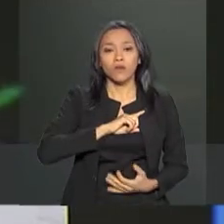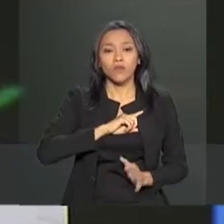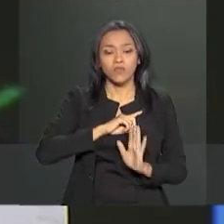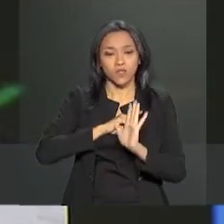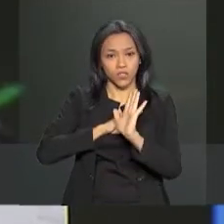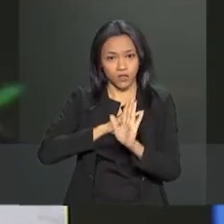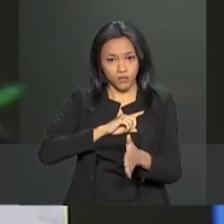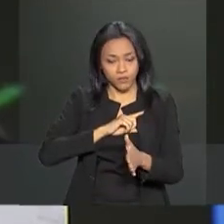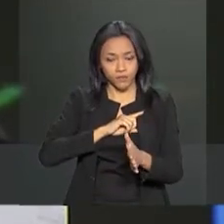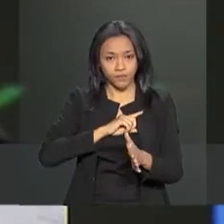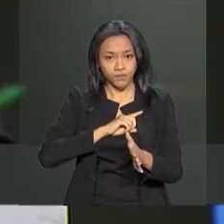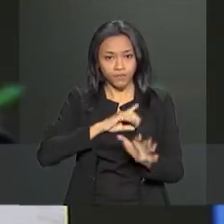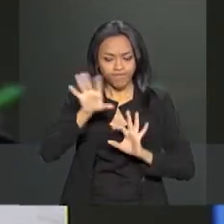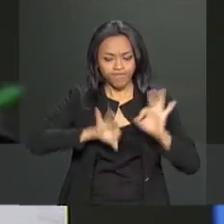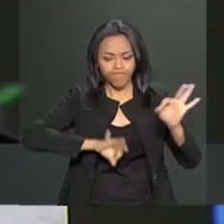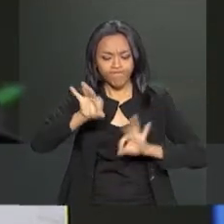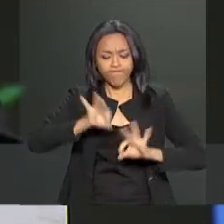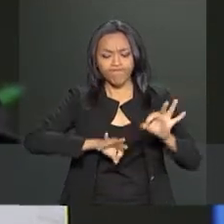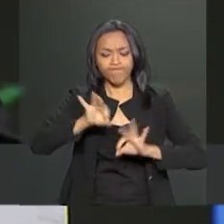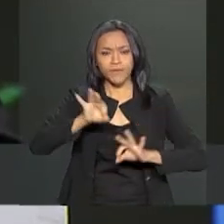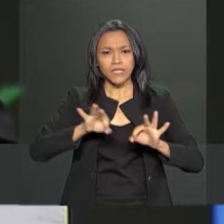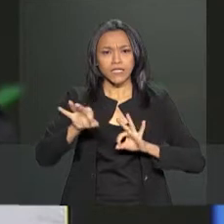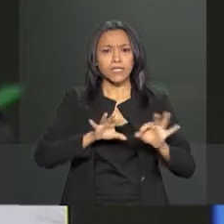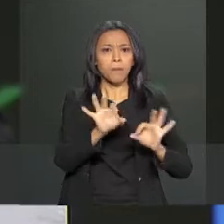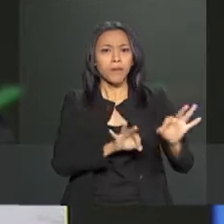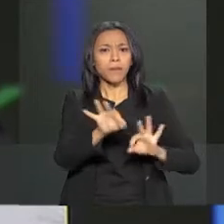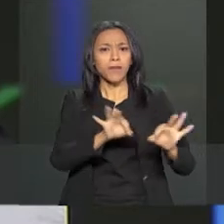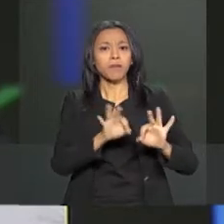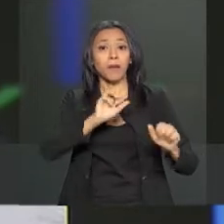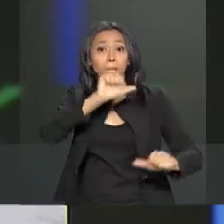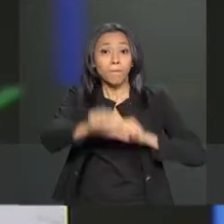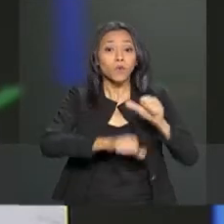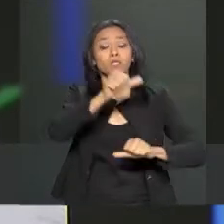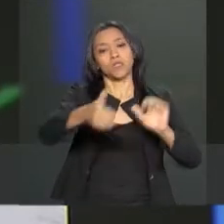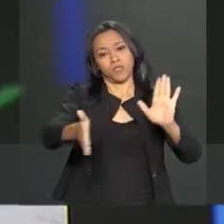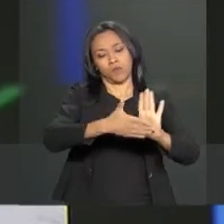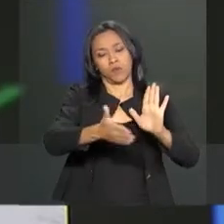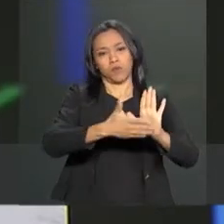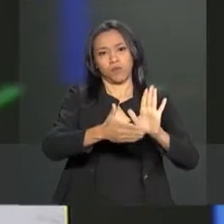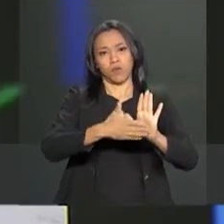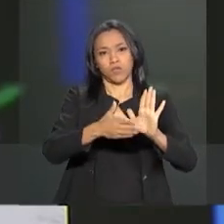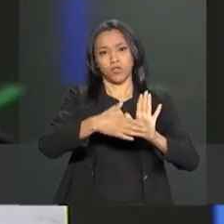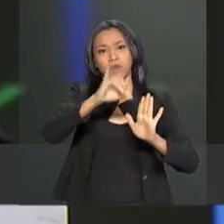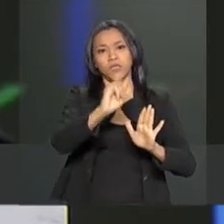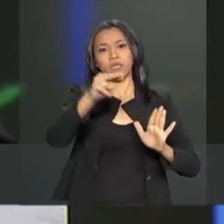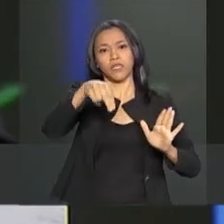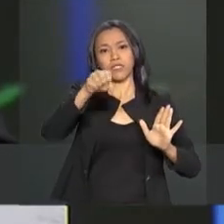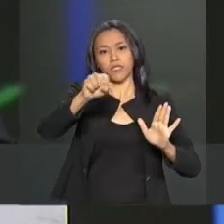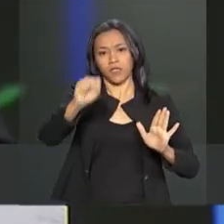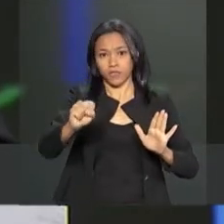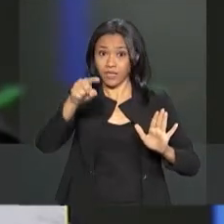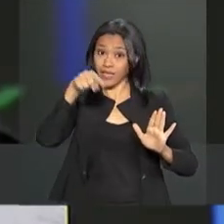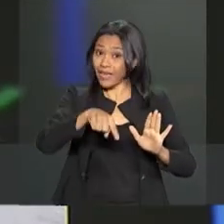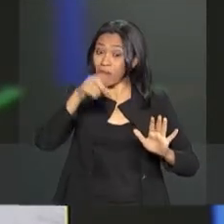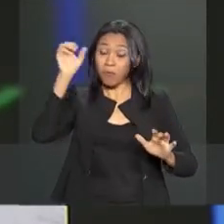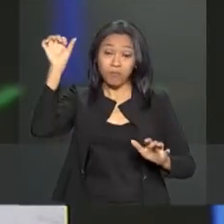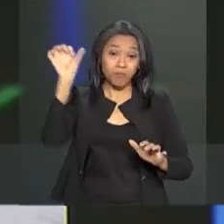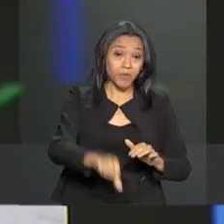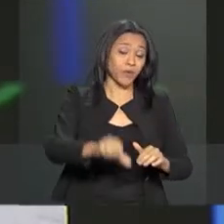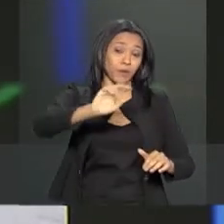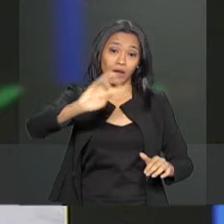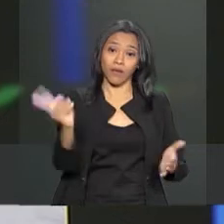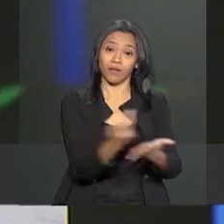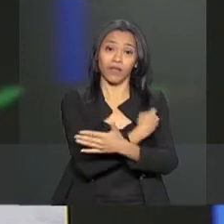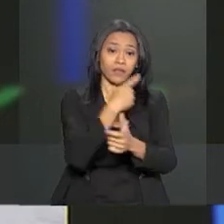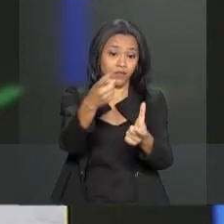para fazer a reforma da Previdência, que é a maior geradora do déficit no nosso país. No dia que